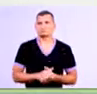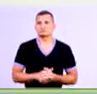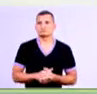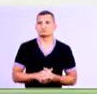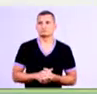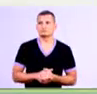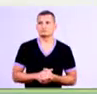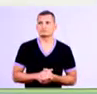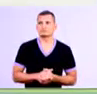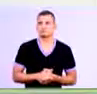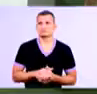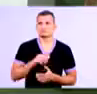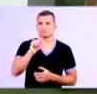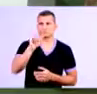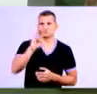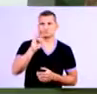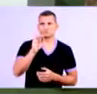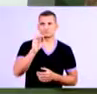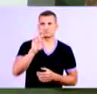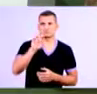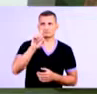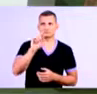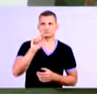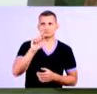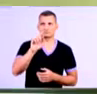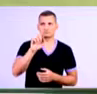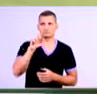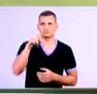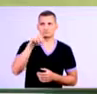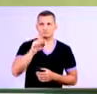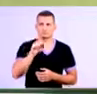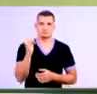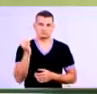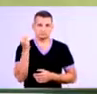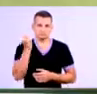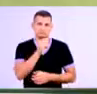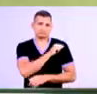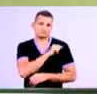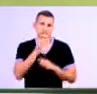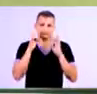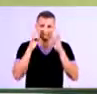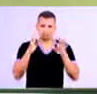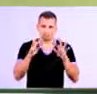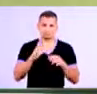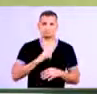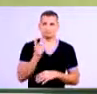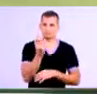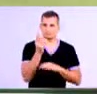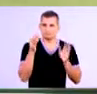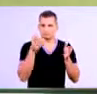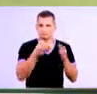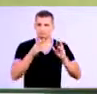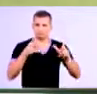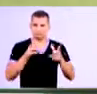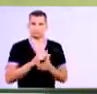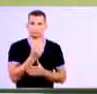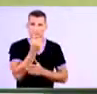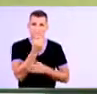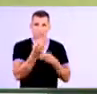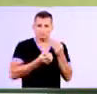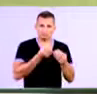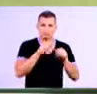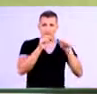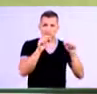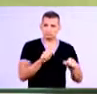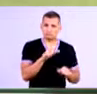as abordagens? É importante que os alunos prestem atenção que existem dois focos diferentes. Um é sobre como o sistema funciona, que é o foco